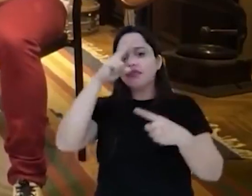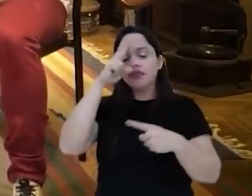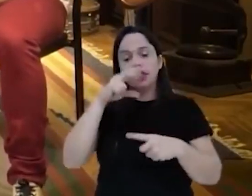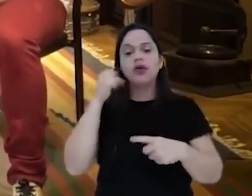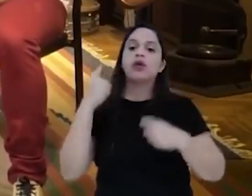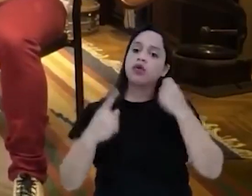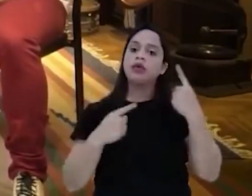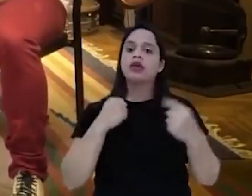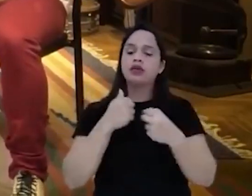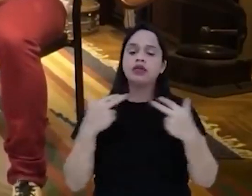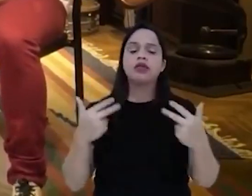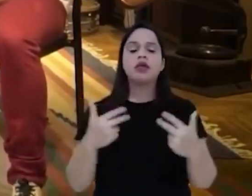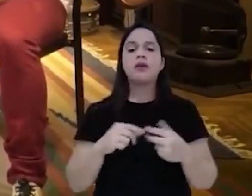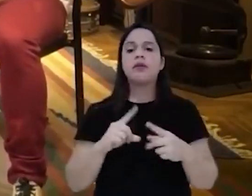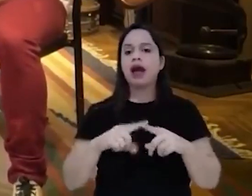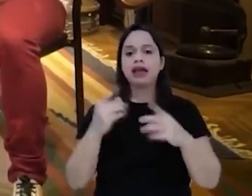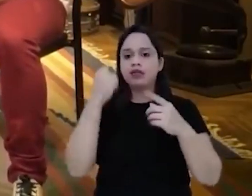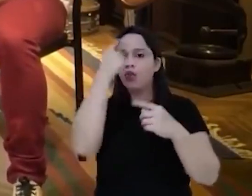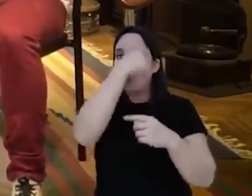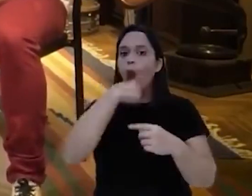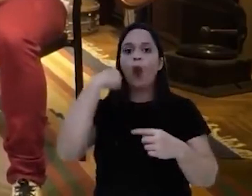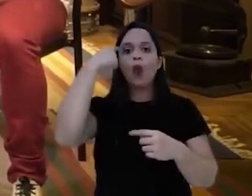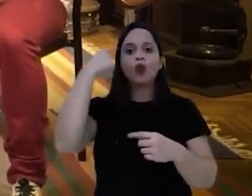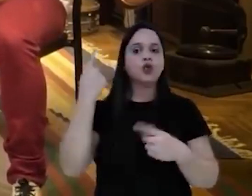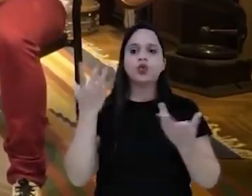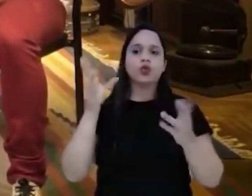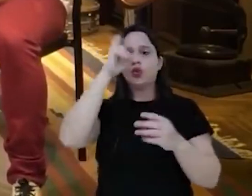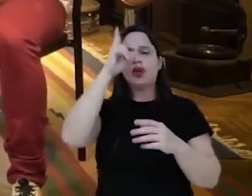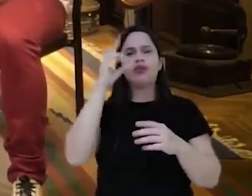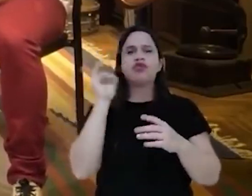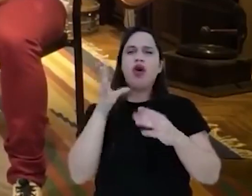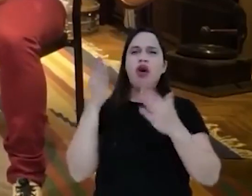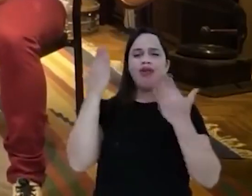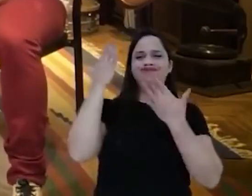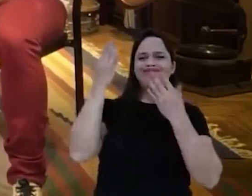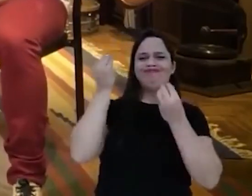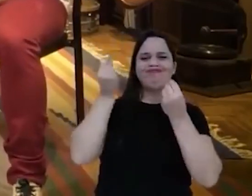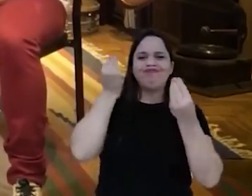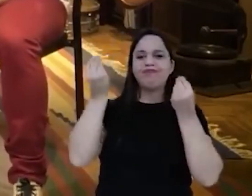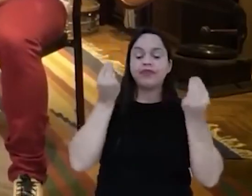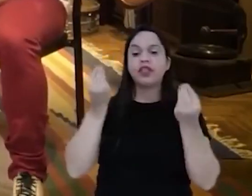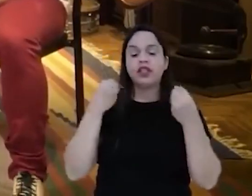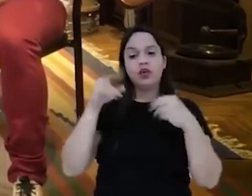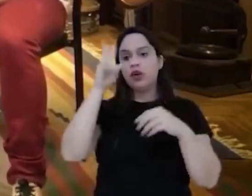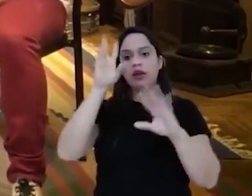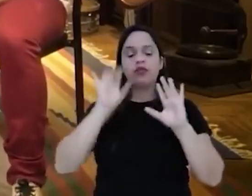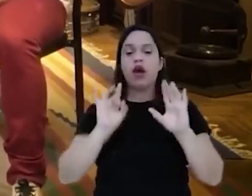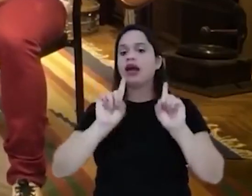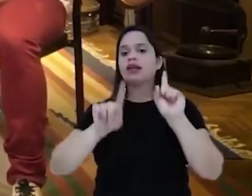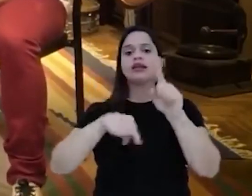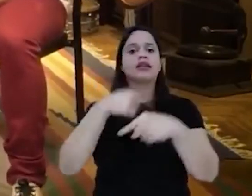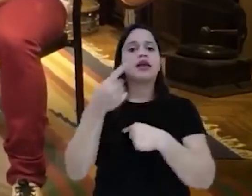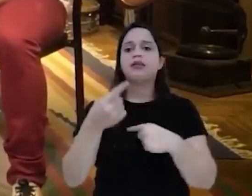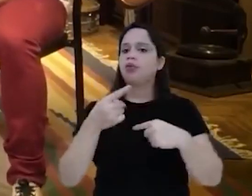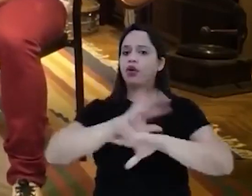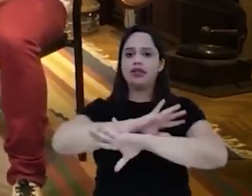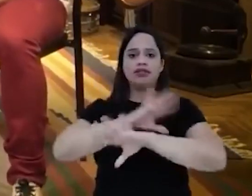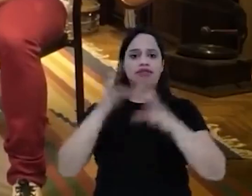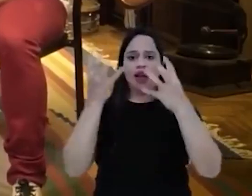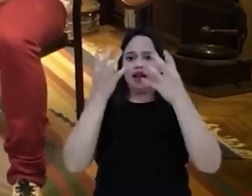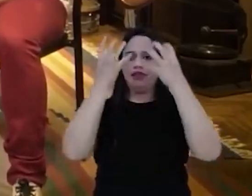e aqui que chacoalhar recorda a rua não nada é só uma coisa meio turva ali na tua frente e aí depois dali assim